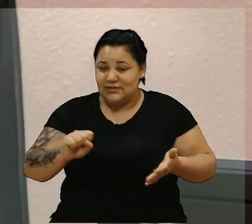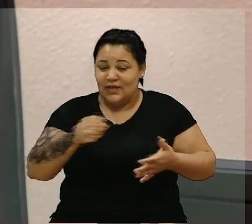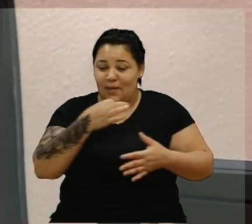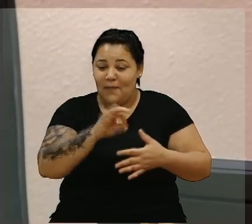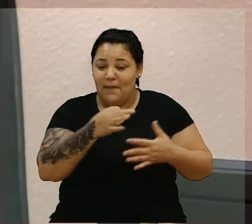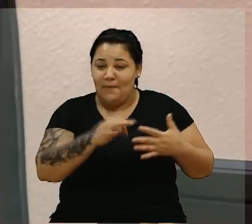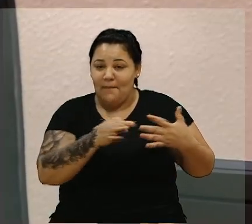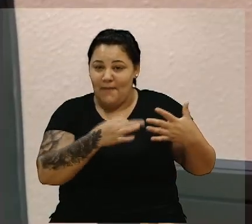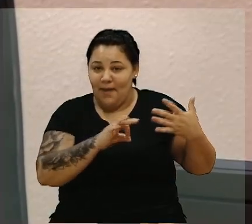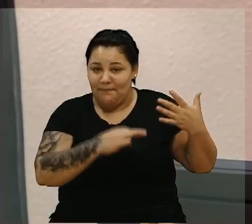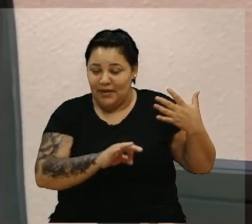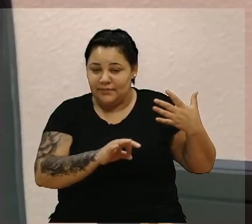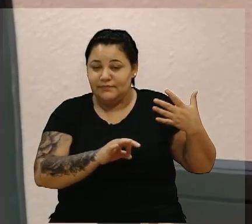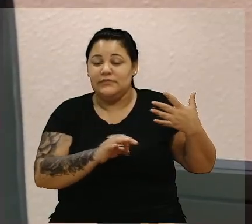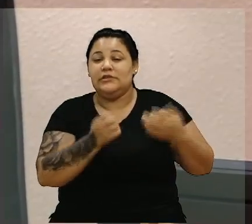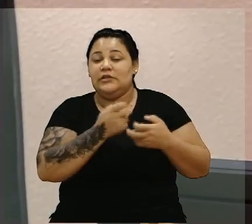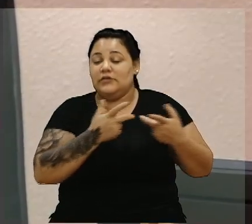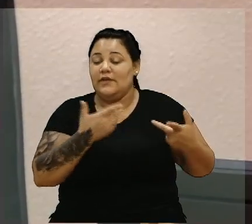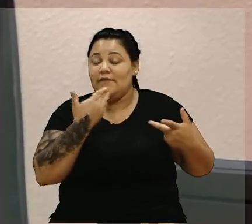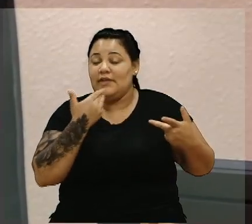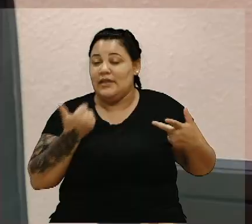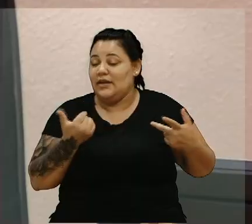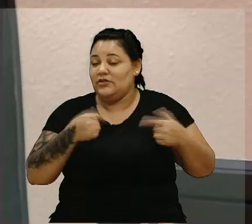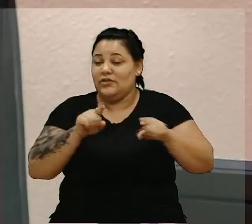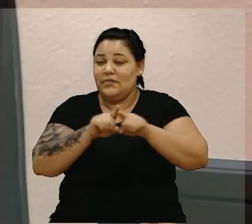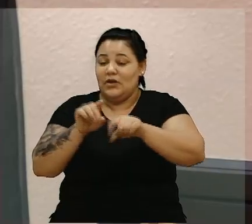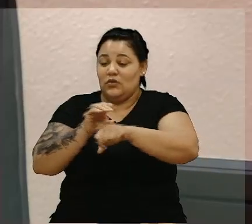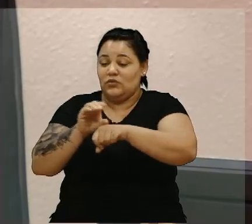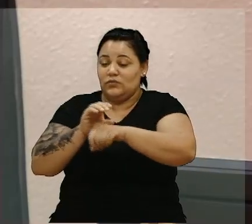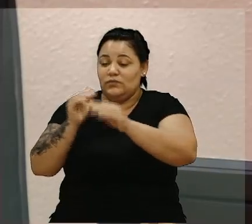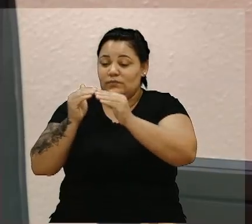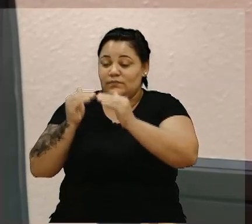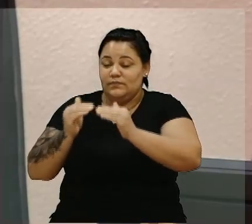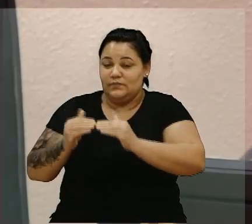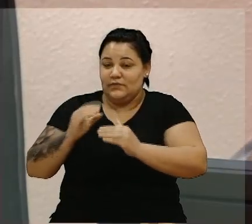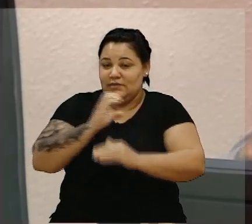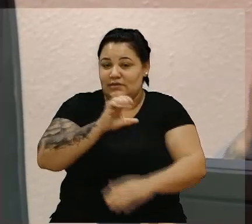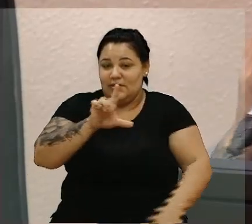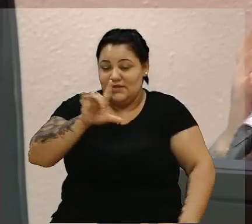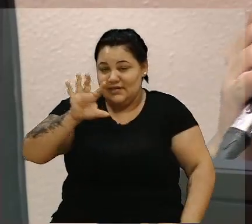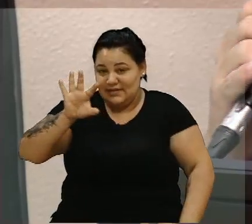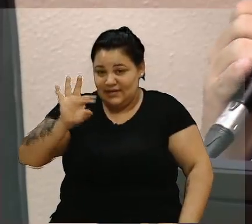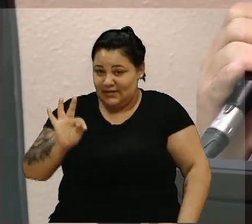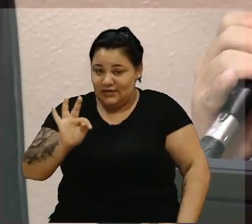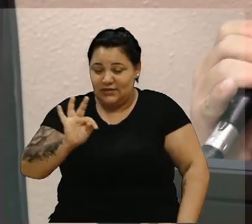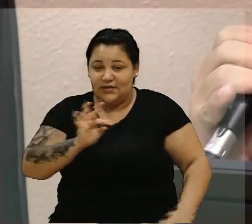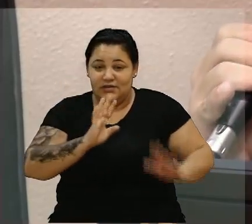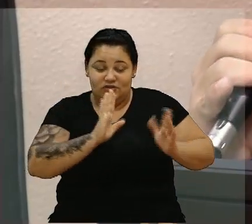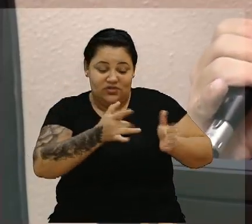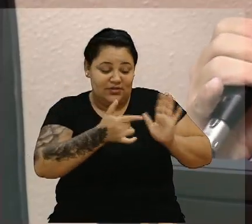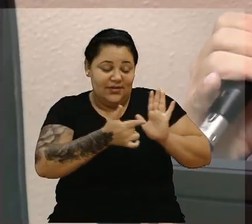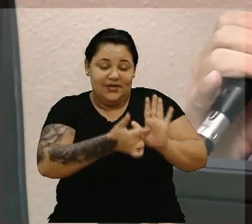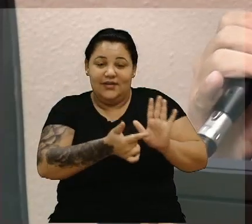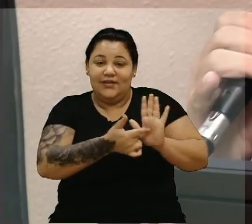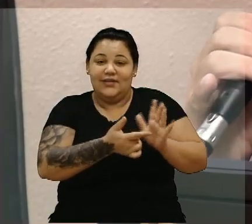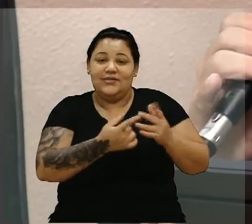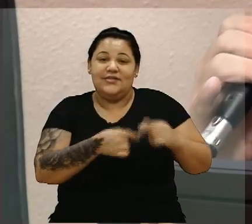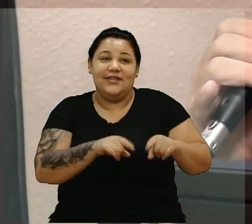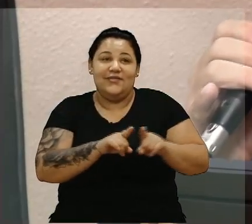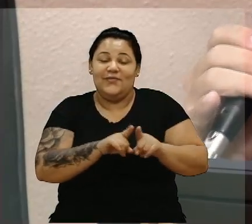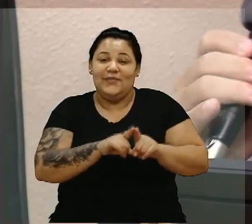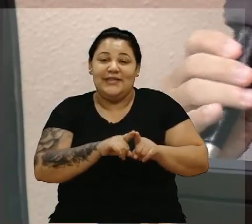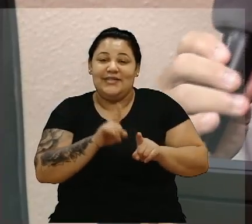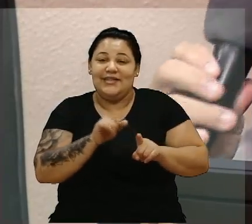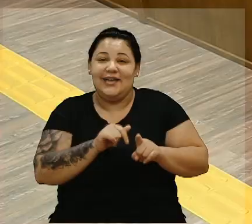quesito de benefícios constitucionais que a CLT já apresenta e que os editais